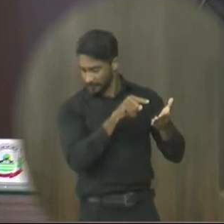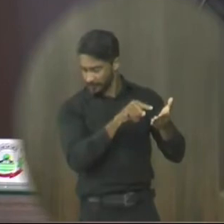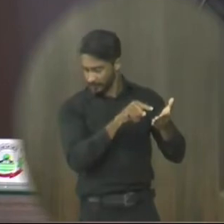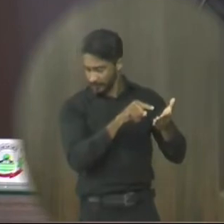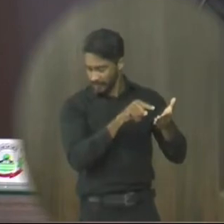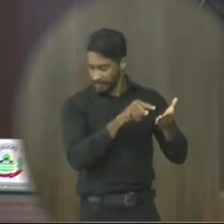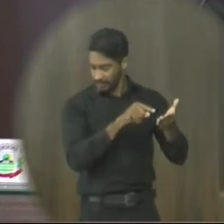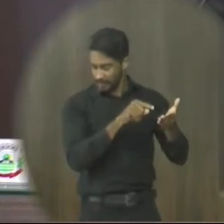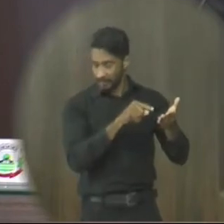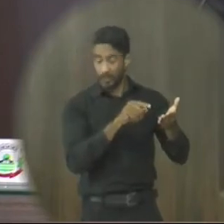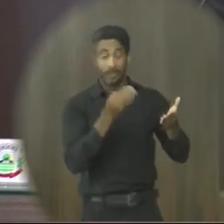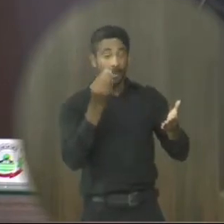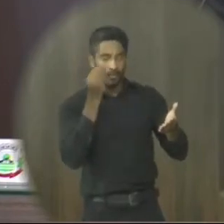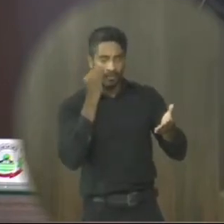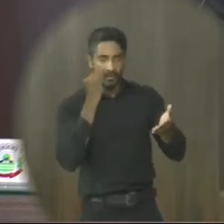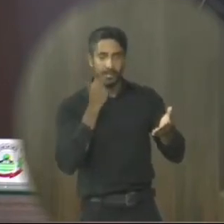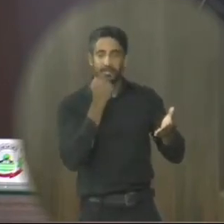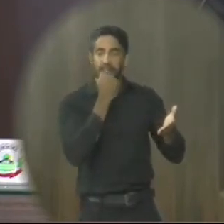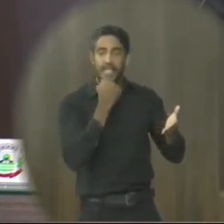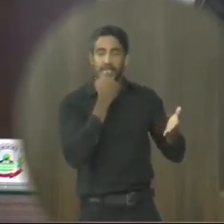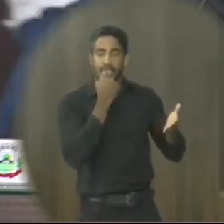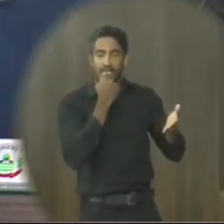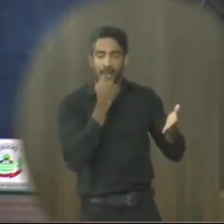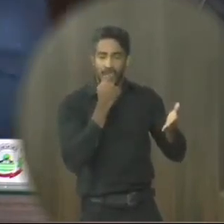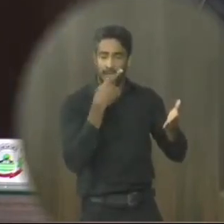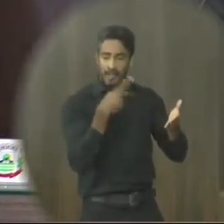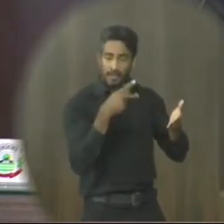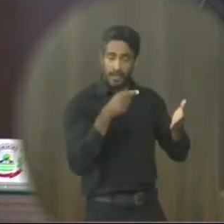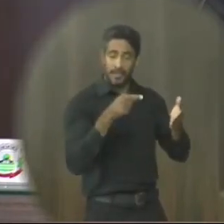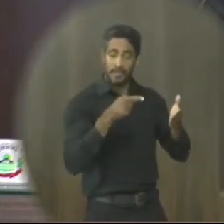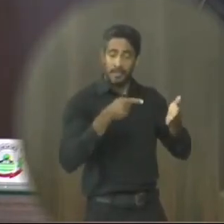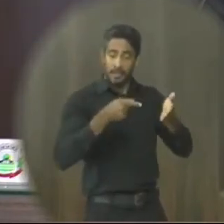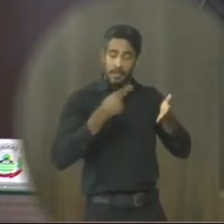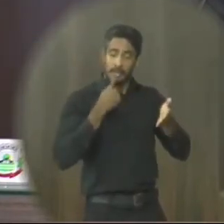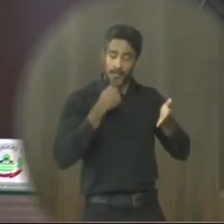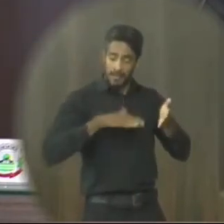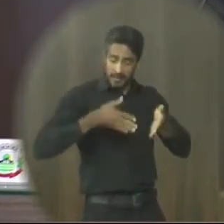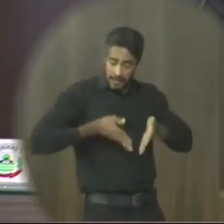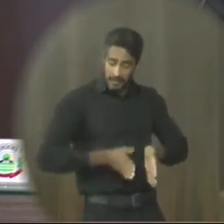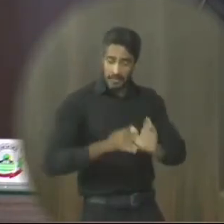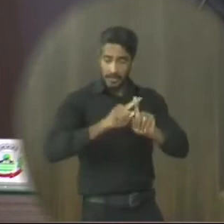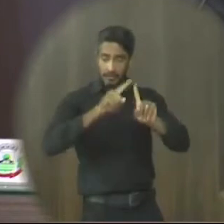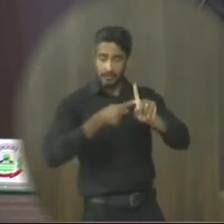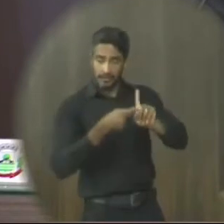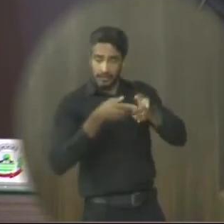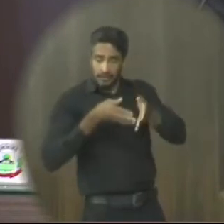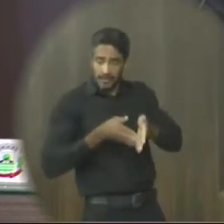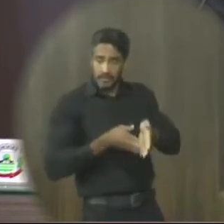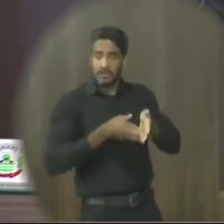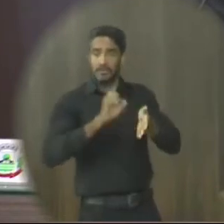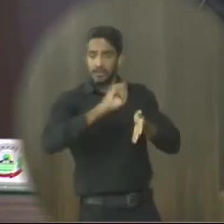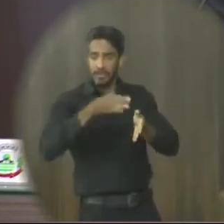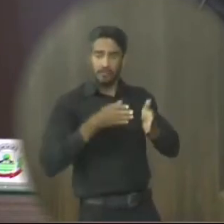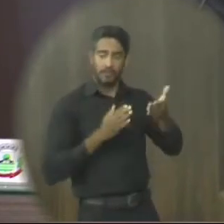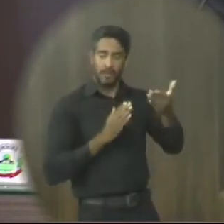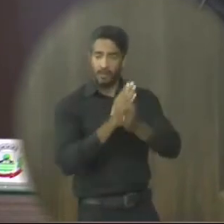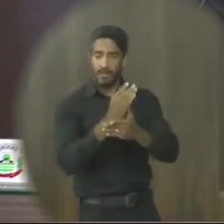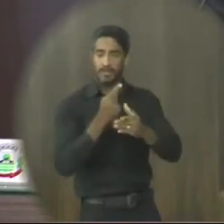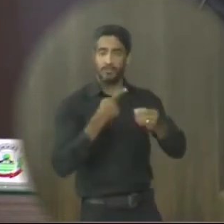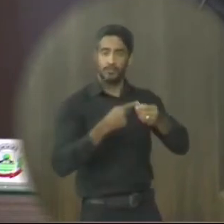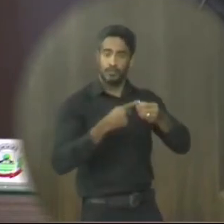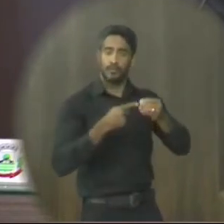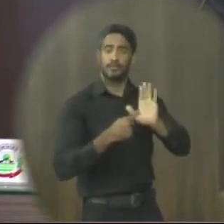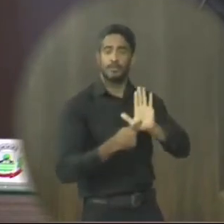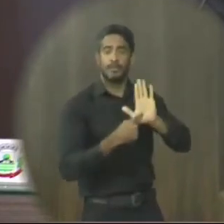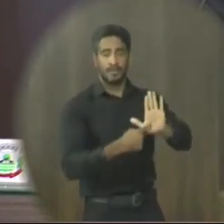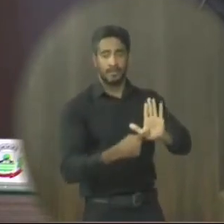obrigatoriedade do teste da linguinha dos recém-nascidos do município de Janaúba e foi aprovado em segundo turno na forma